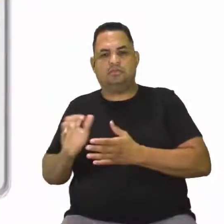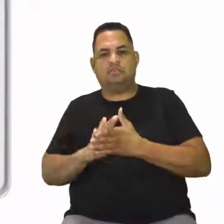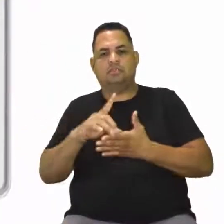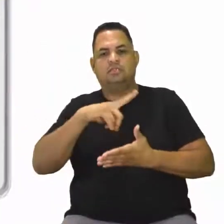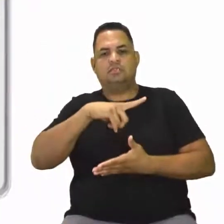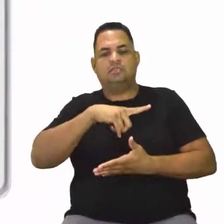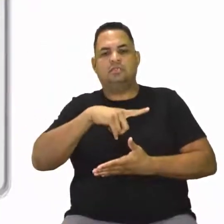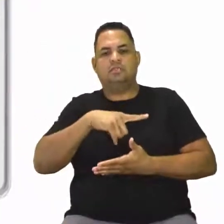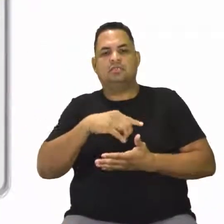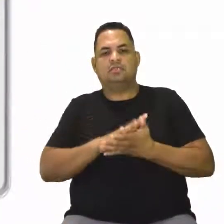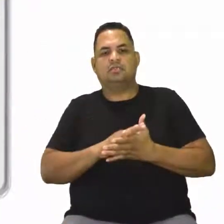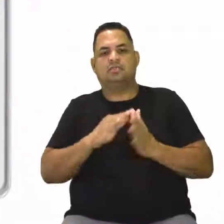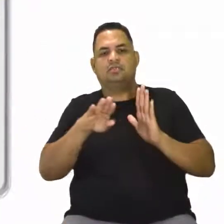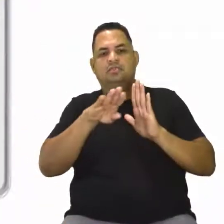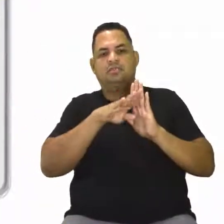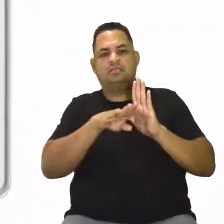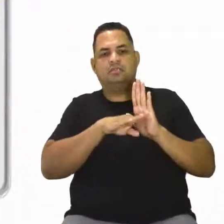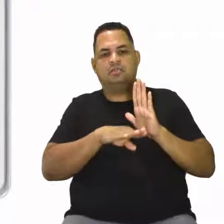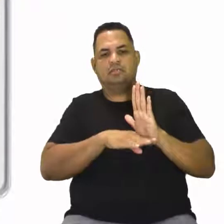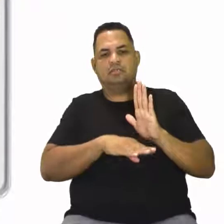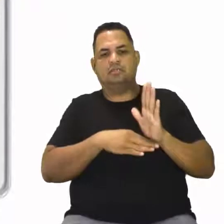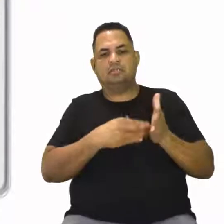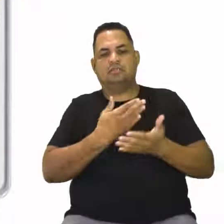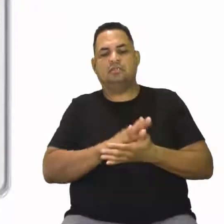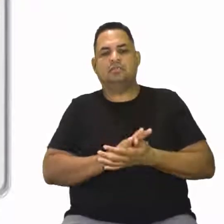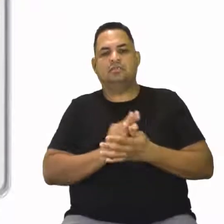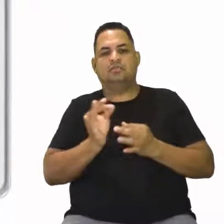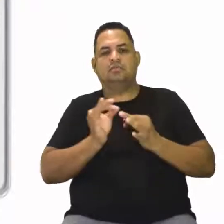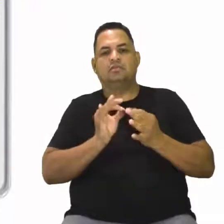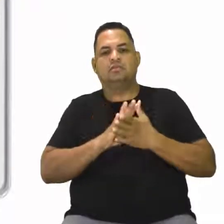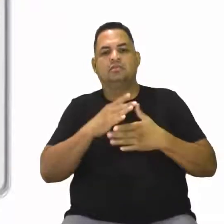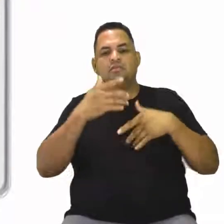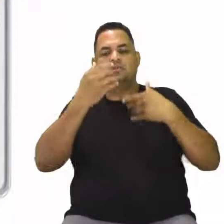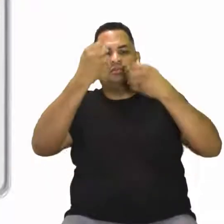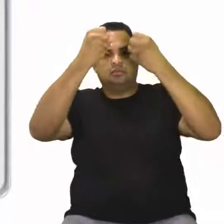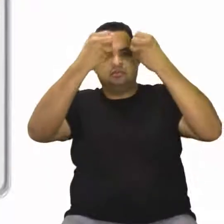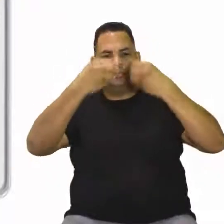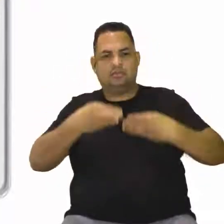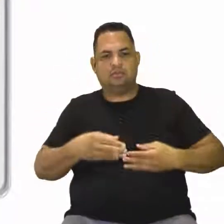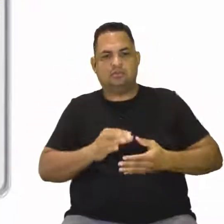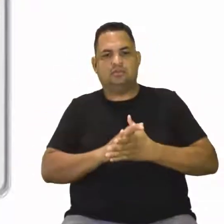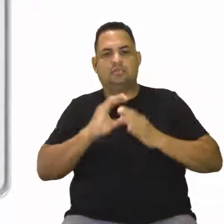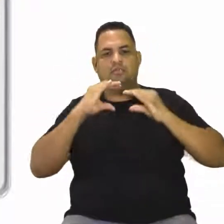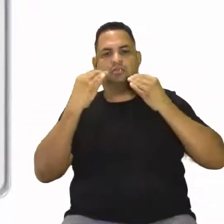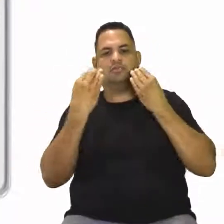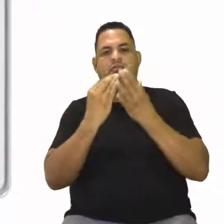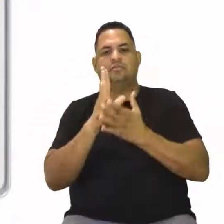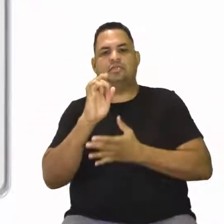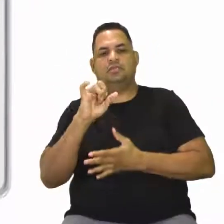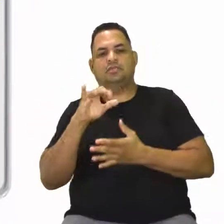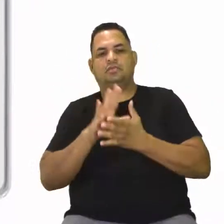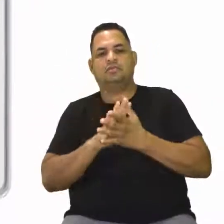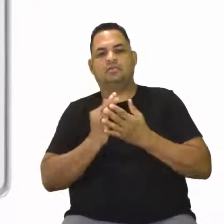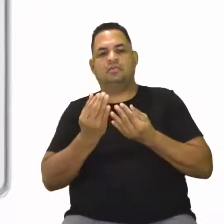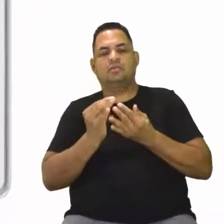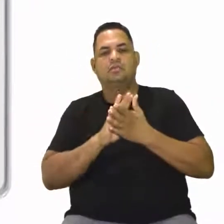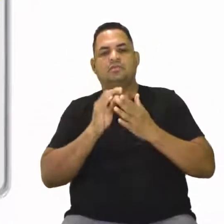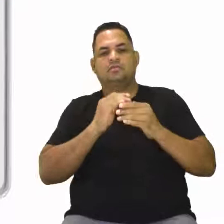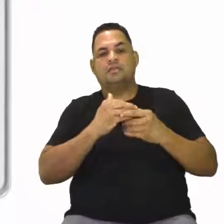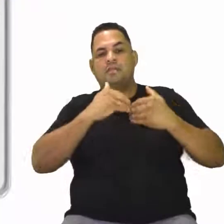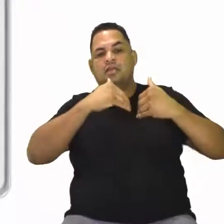nós temos aqui os subtópicos que foram trabalhados, como a Conferência de Bandung, forma de